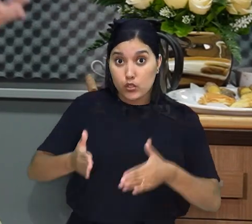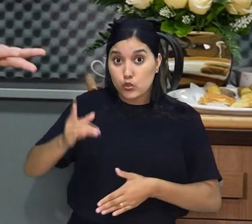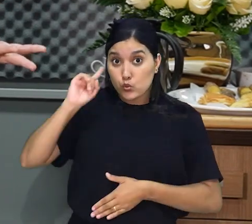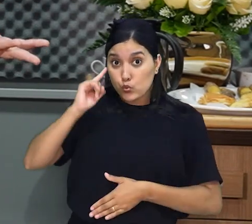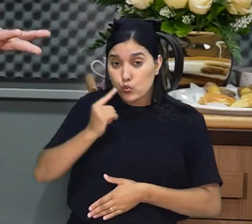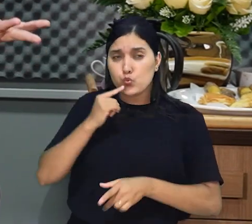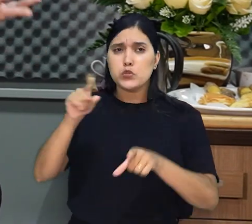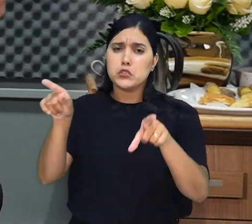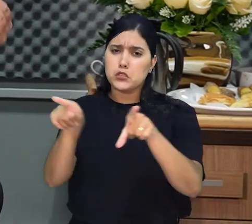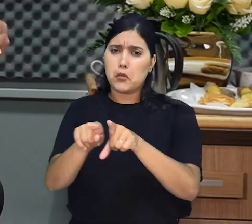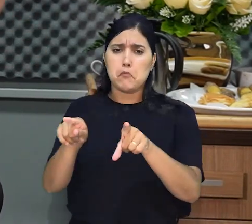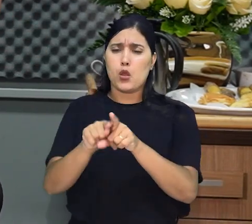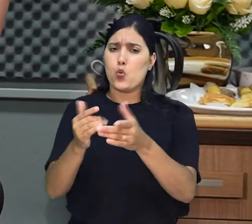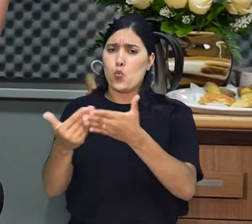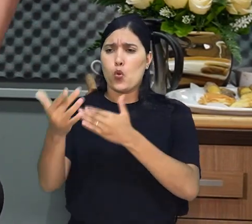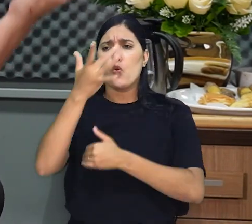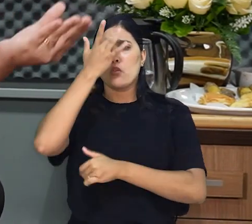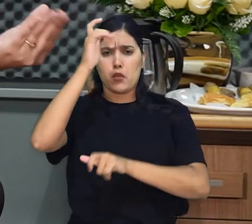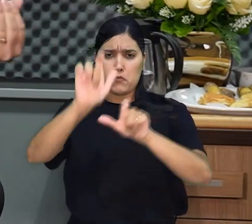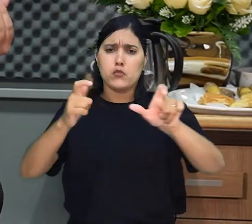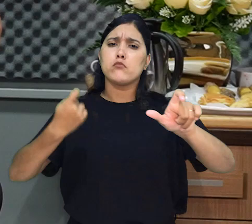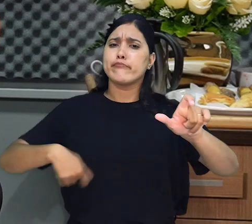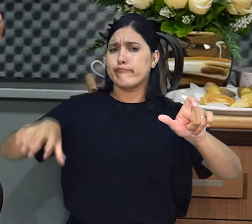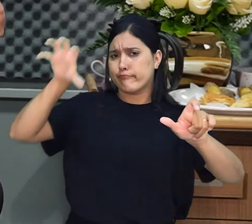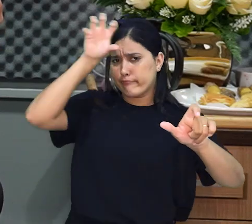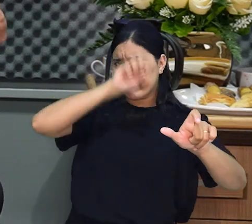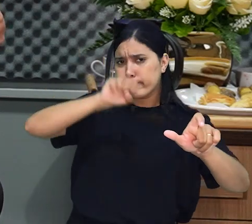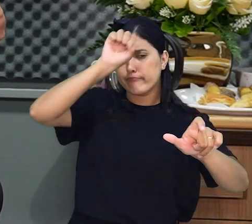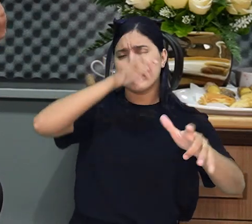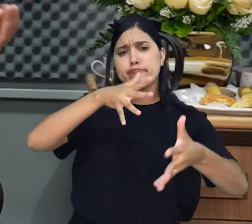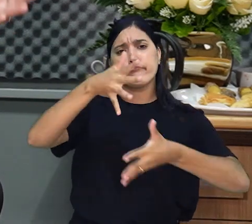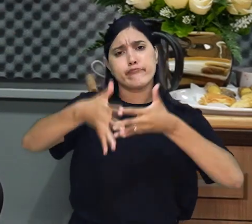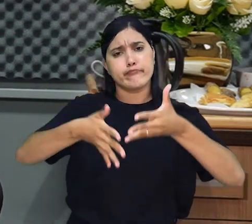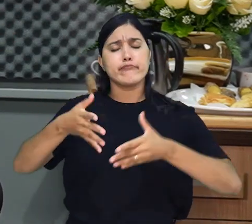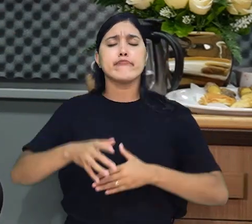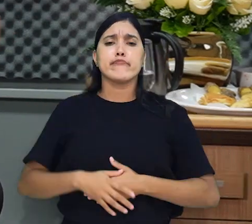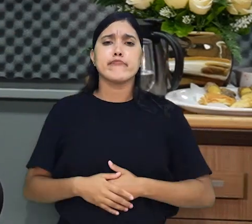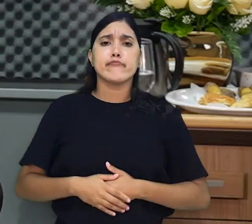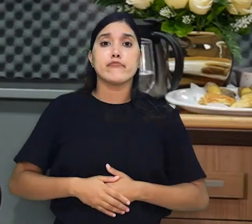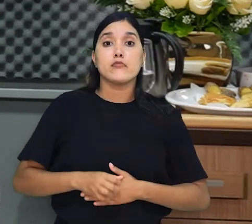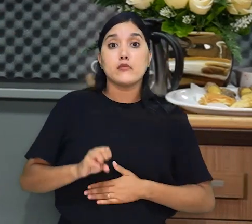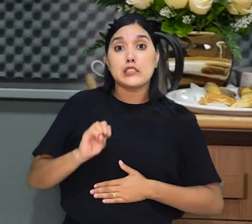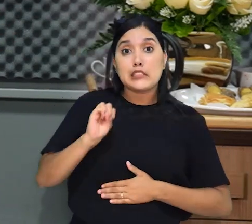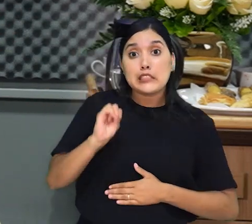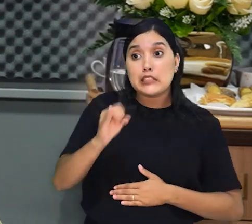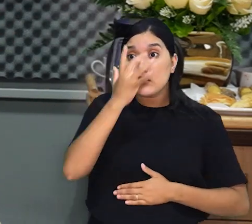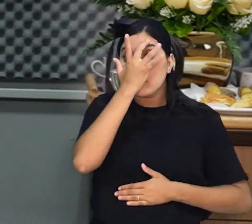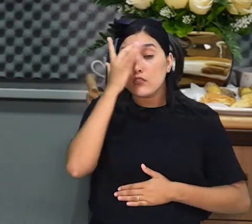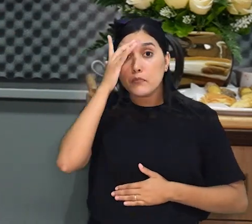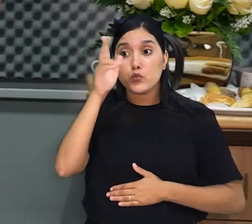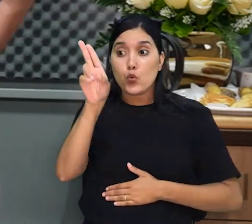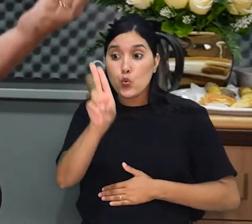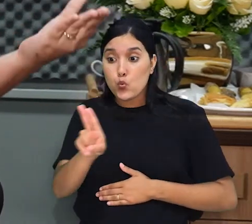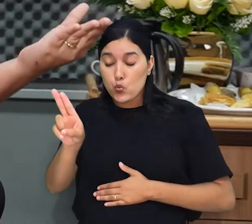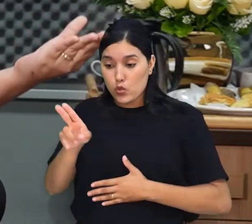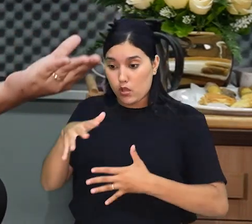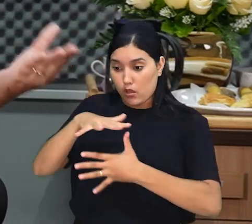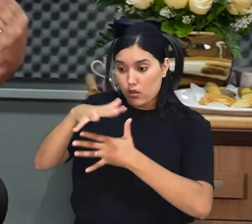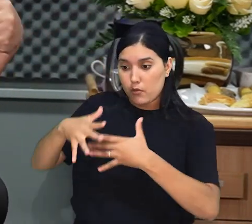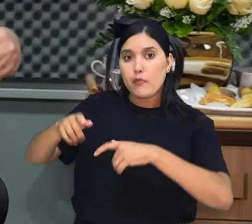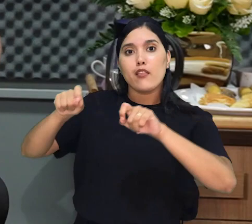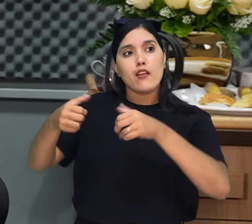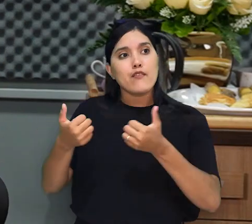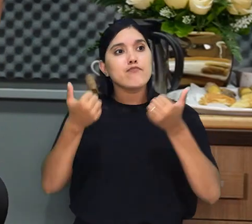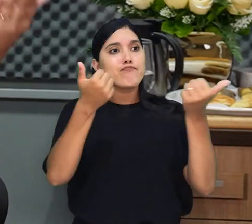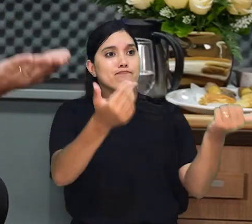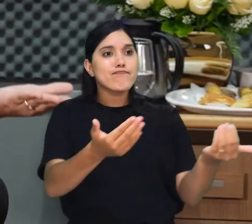pessoas também deveriam ser obrigatórias no ensino. Então, se muitas pessoas fizessem o uso dela, ia dar oportunidade